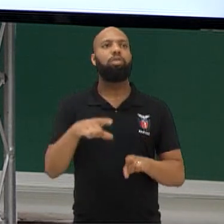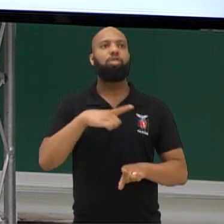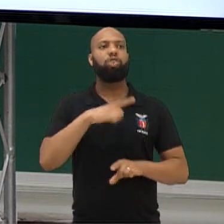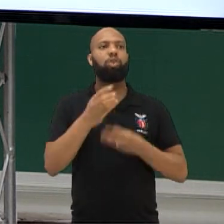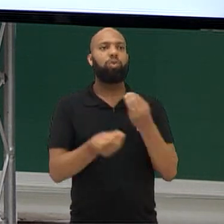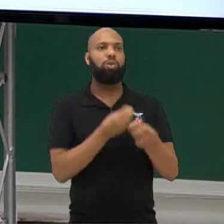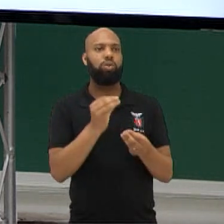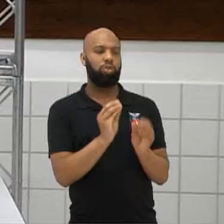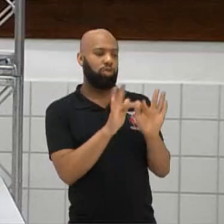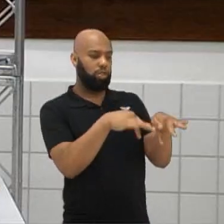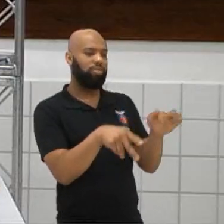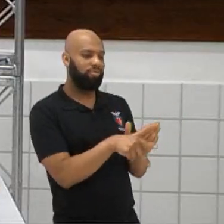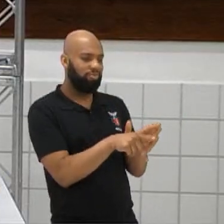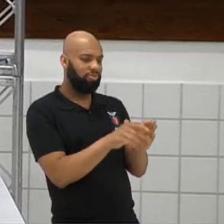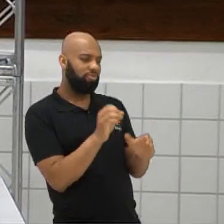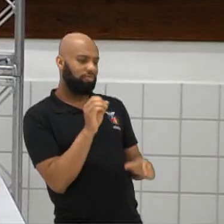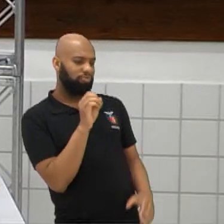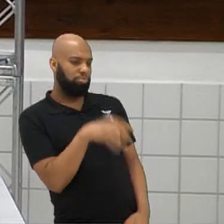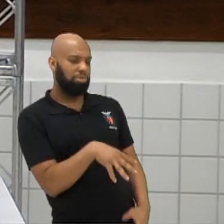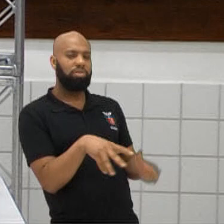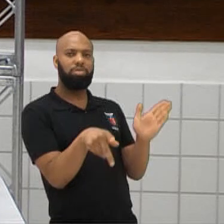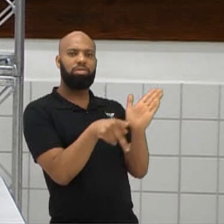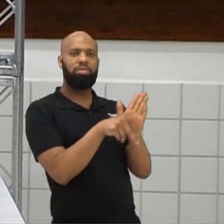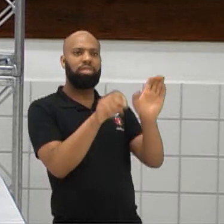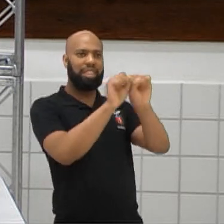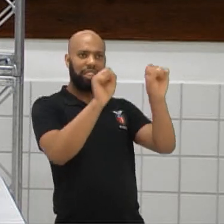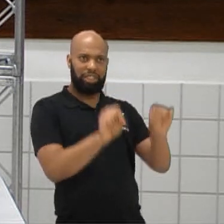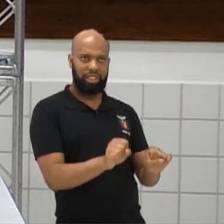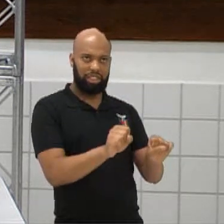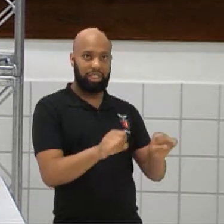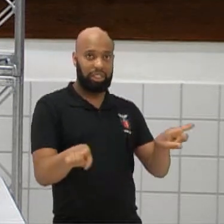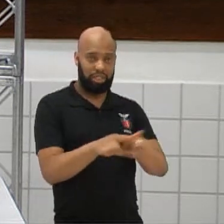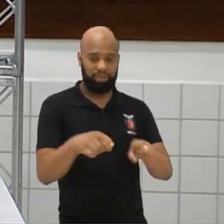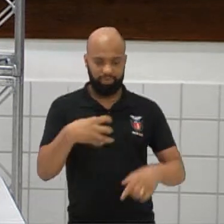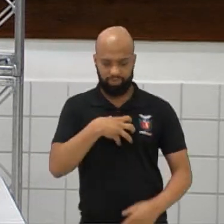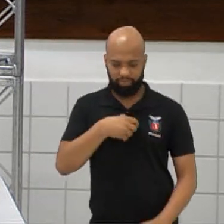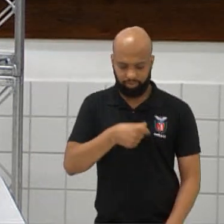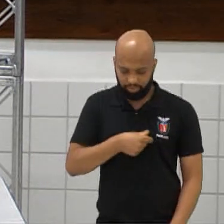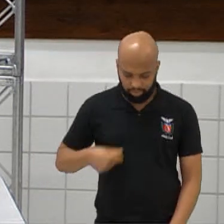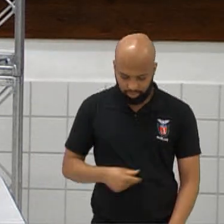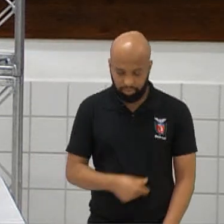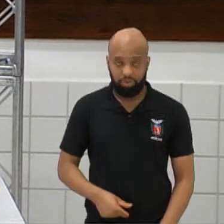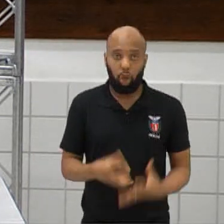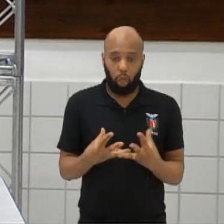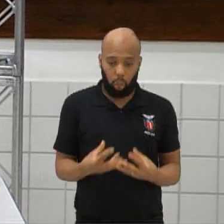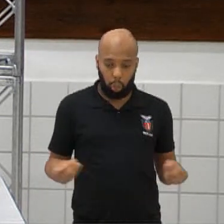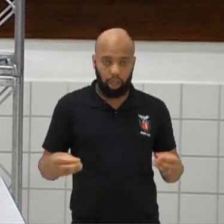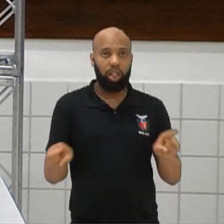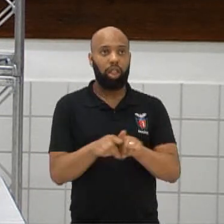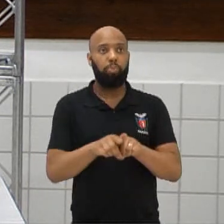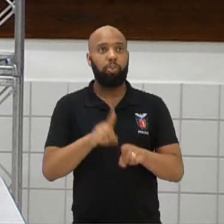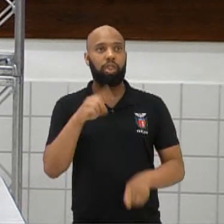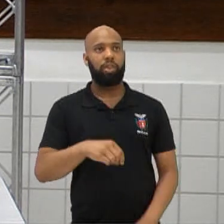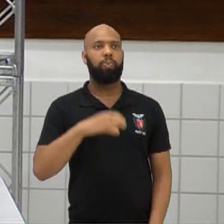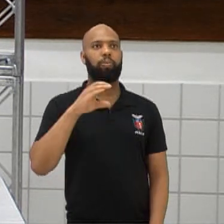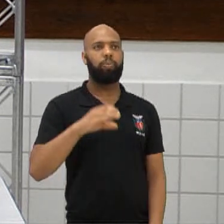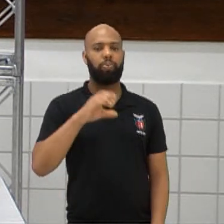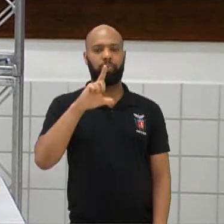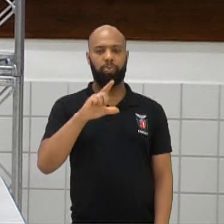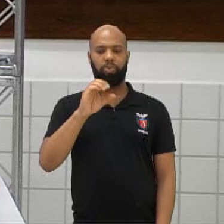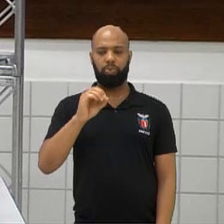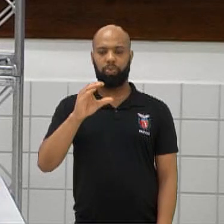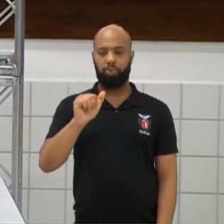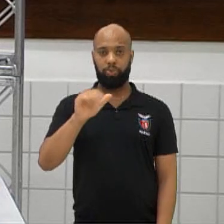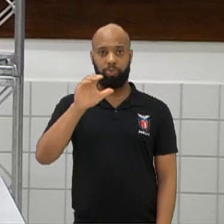sistema excretor, assim como o sistema digestório, que nós vimos há pouco, também é pela cloaca. Tá?